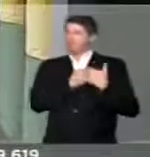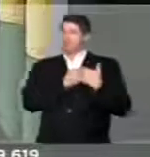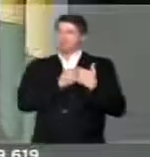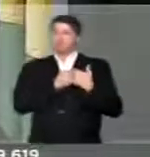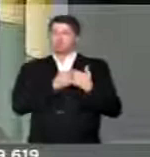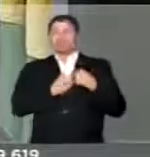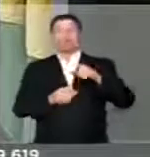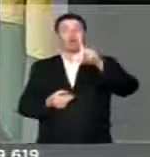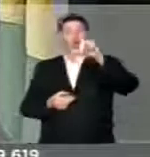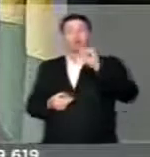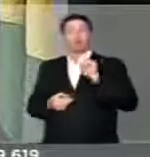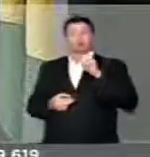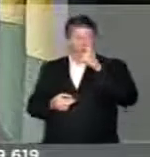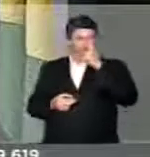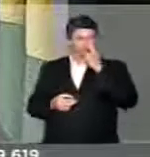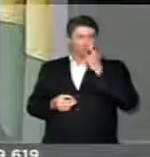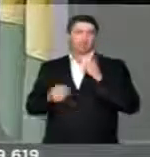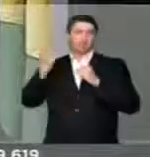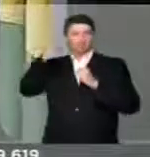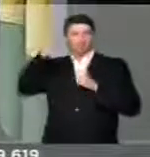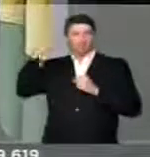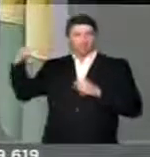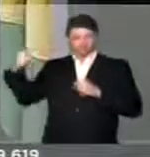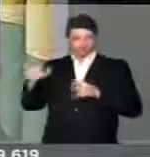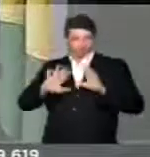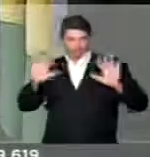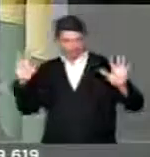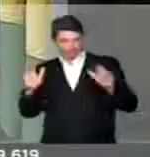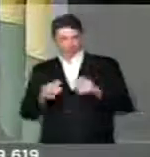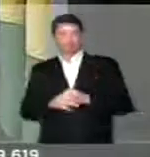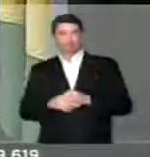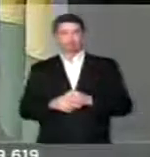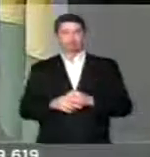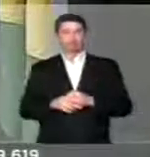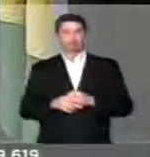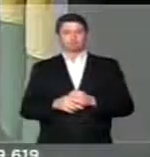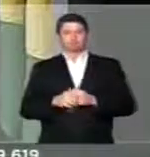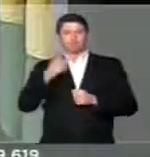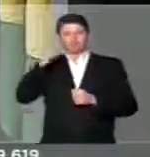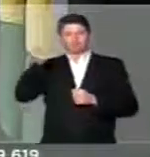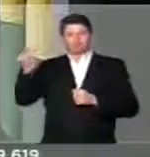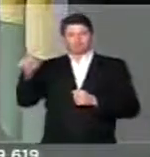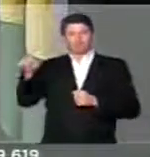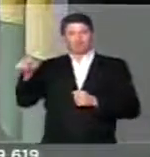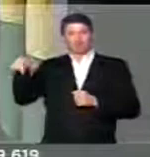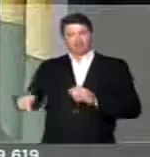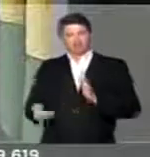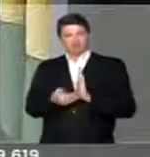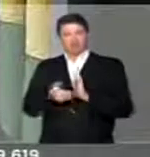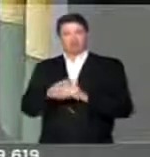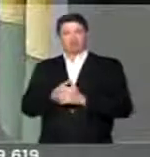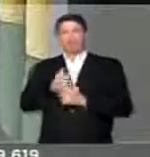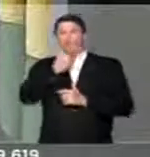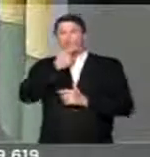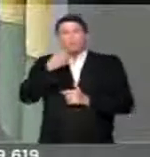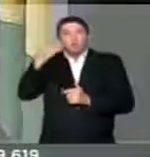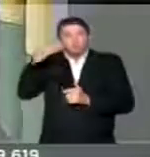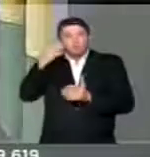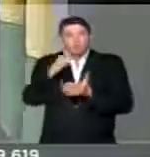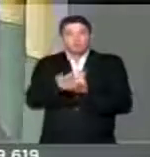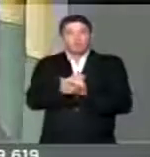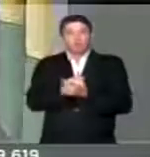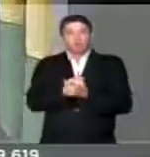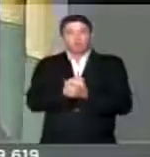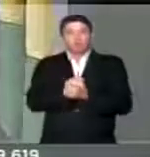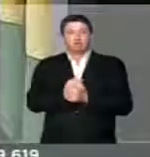irresponsável, aliás, costumeira na atuação desse parlamentar nesta casa, um deputado